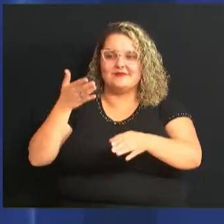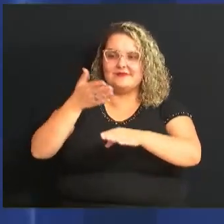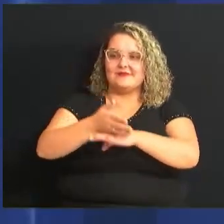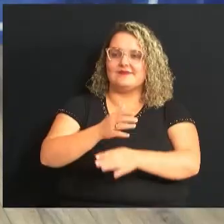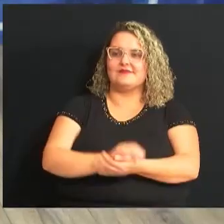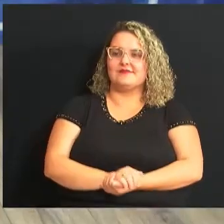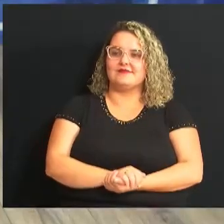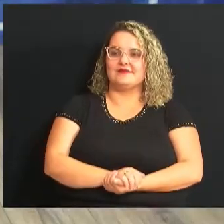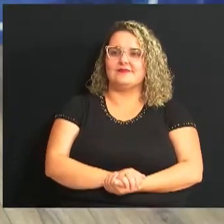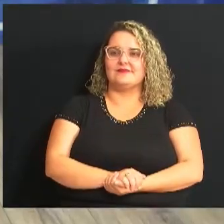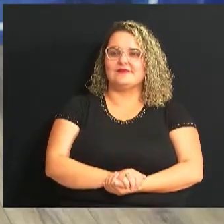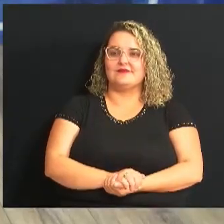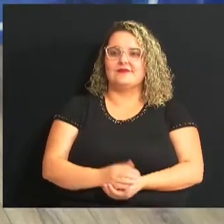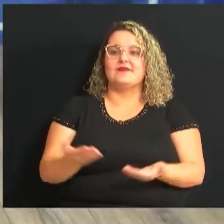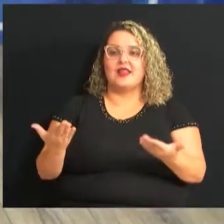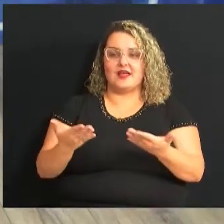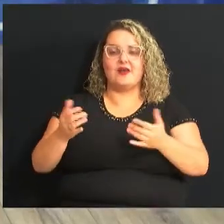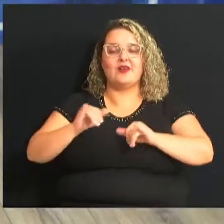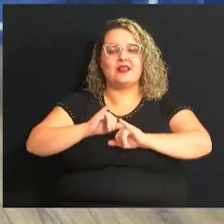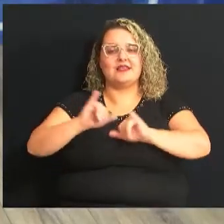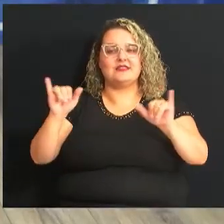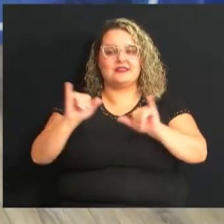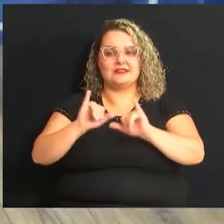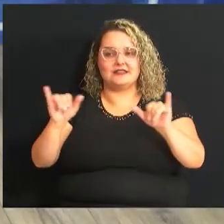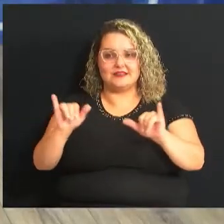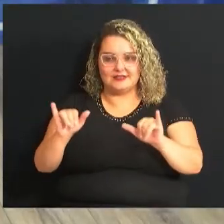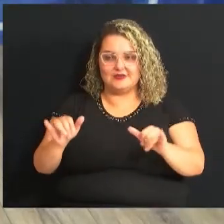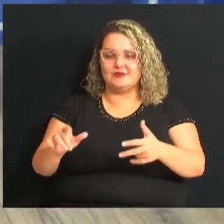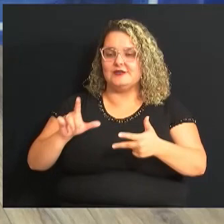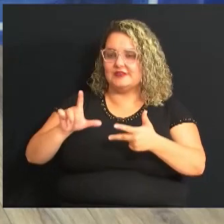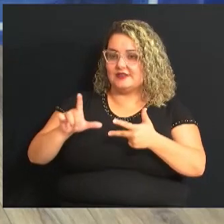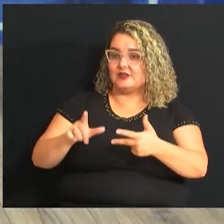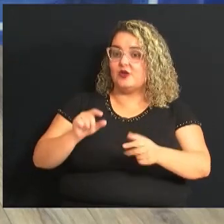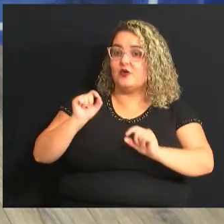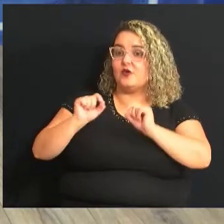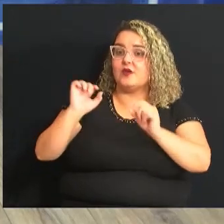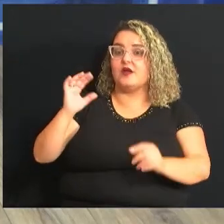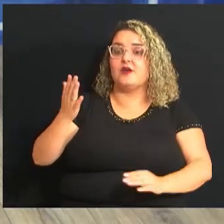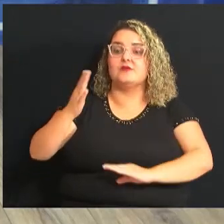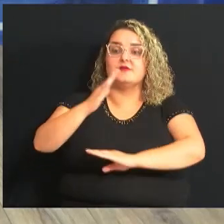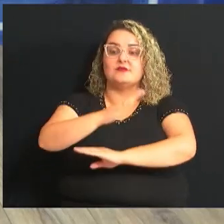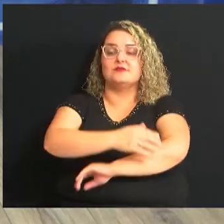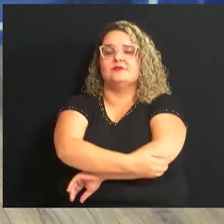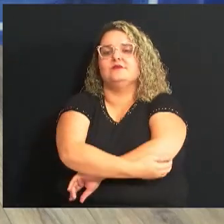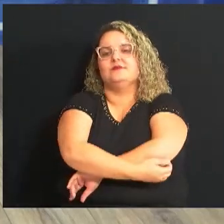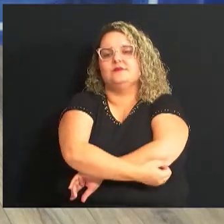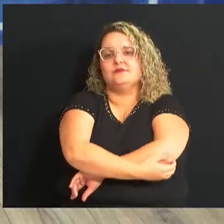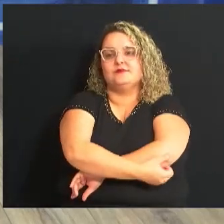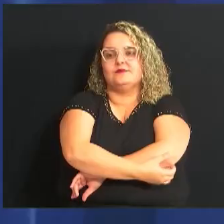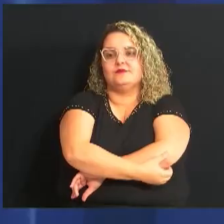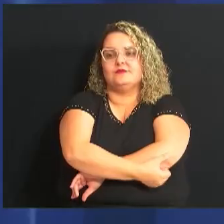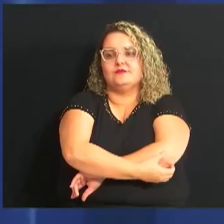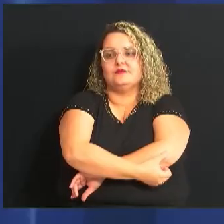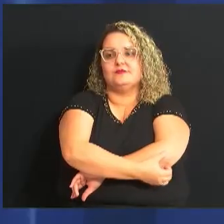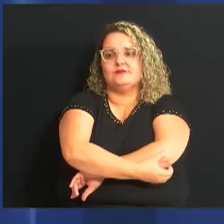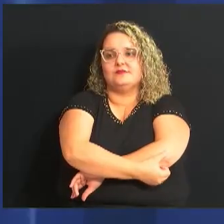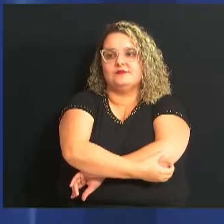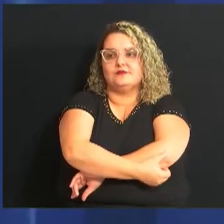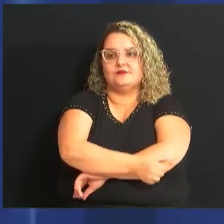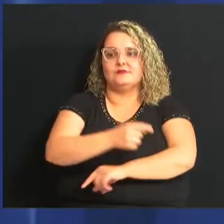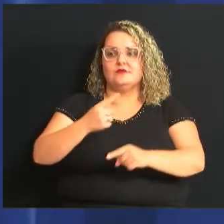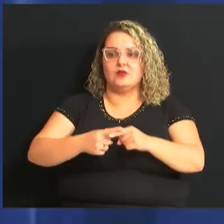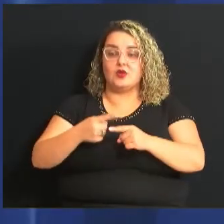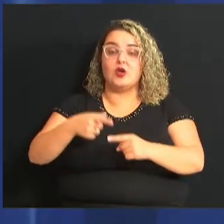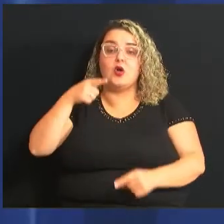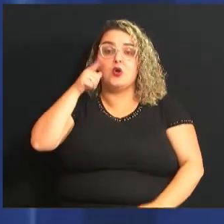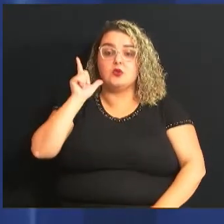agora às notícias do Legislativo, falar um pouquinho do que acontece aqui na Câmara Municipal, porque ontem nós tivemos aqui 2